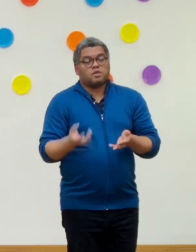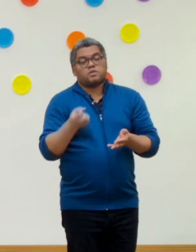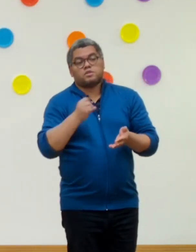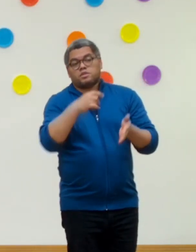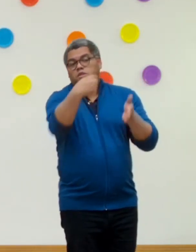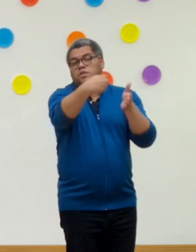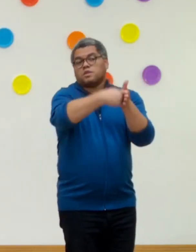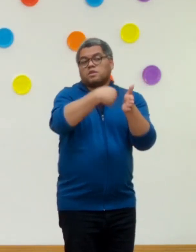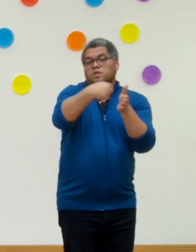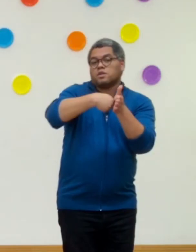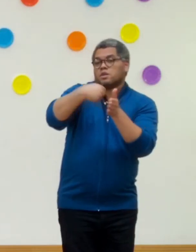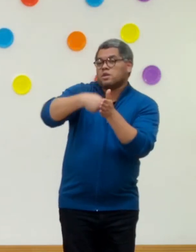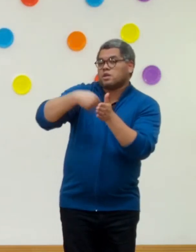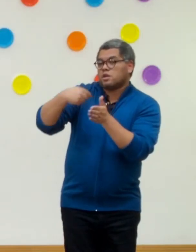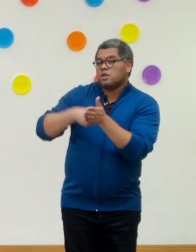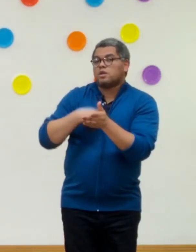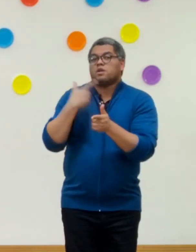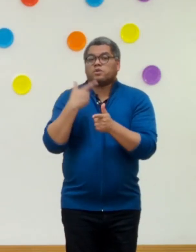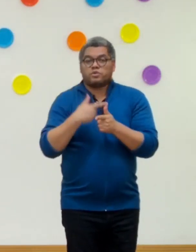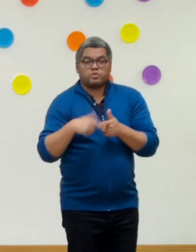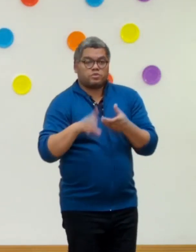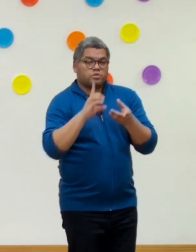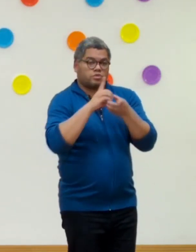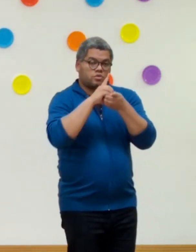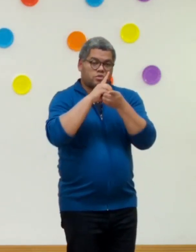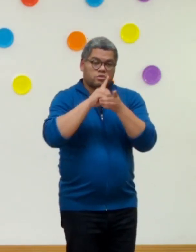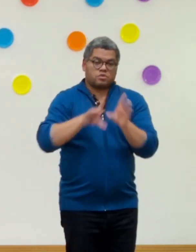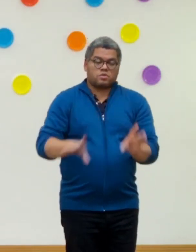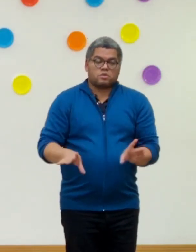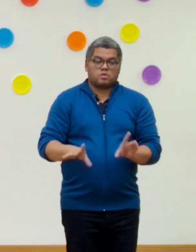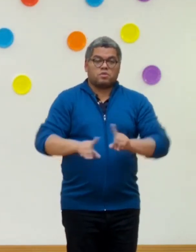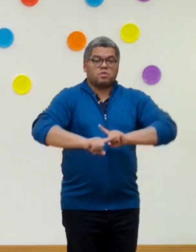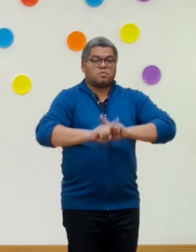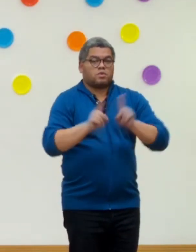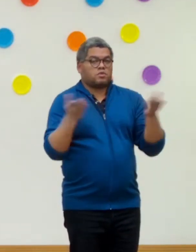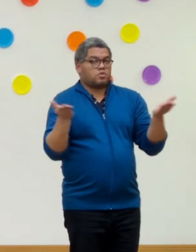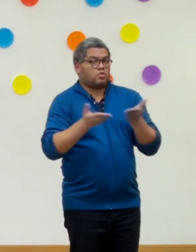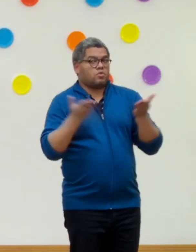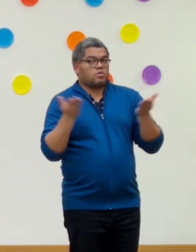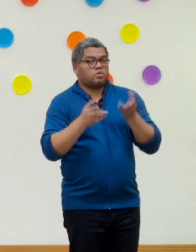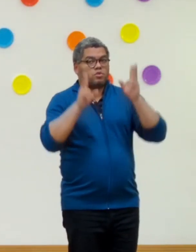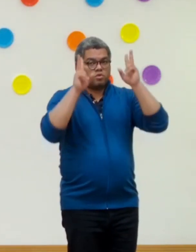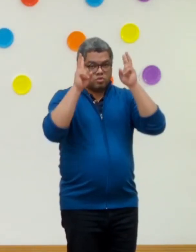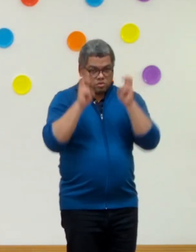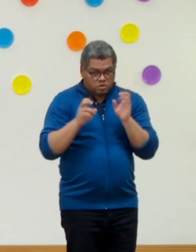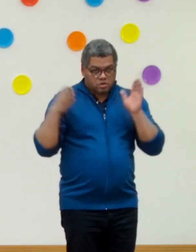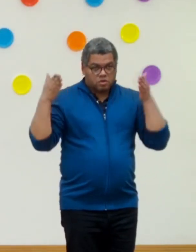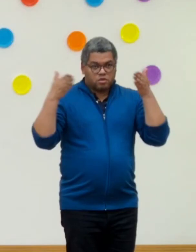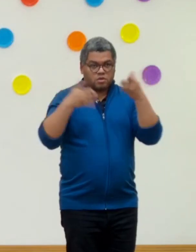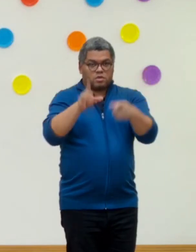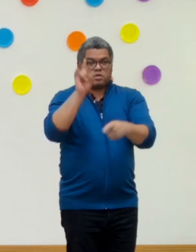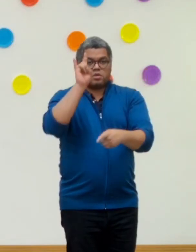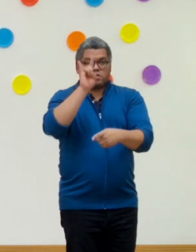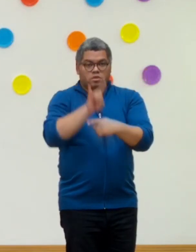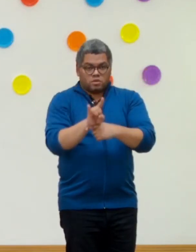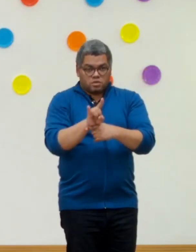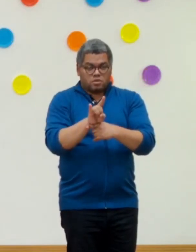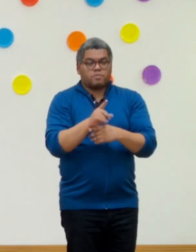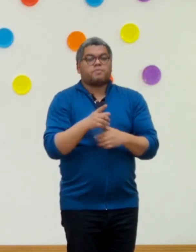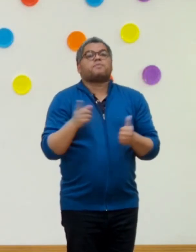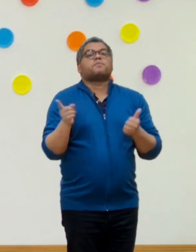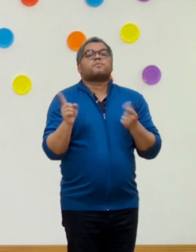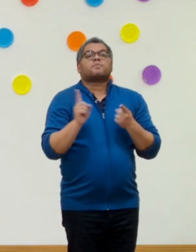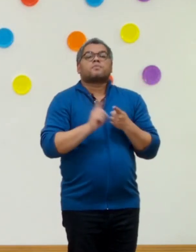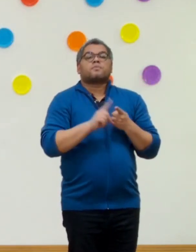eu fale rapidamente, mas não vai ser o tema de hoje, ok? Vamos lá então para a introdução, ok? Primeiro, eu quero dar